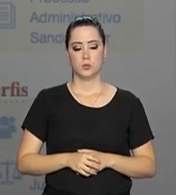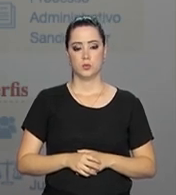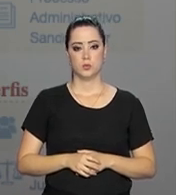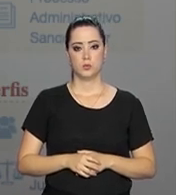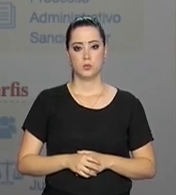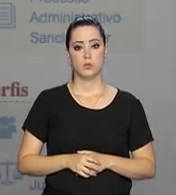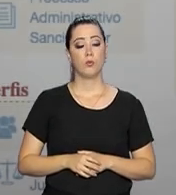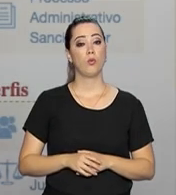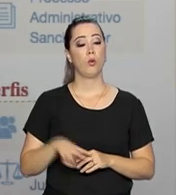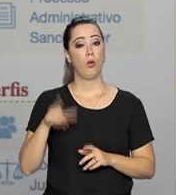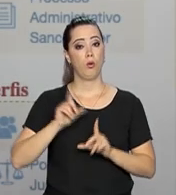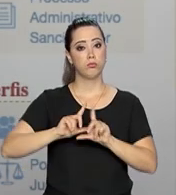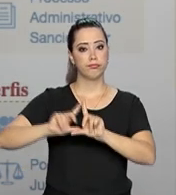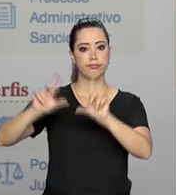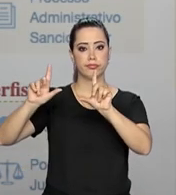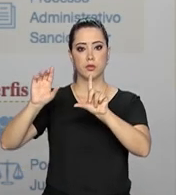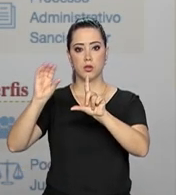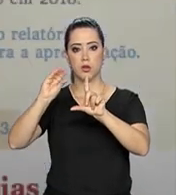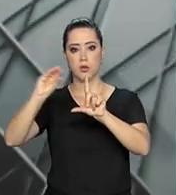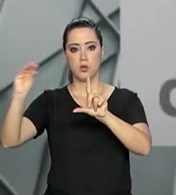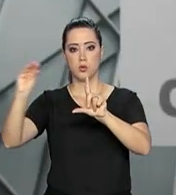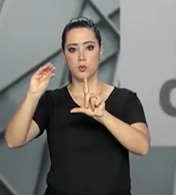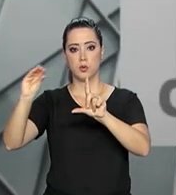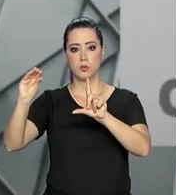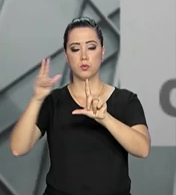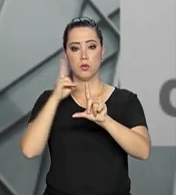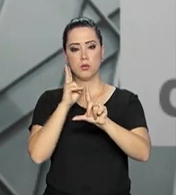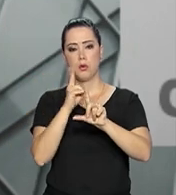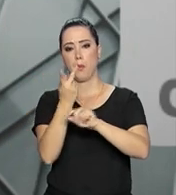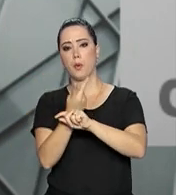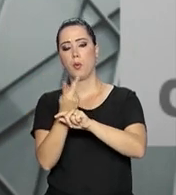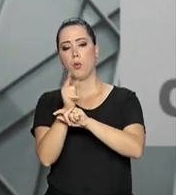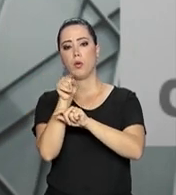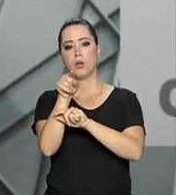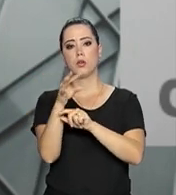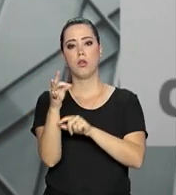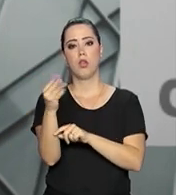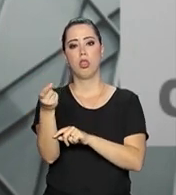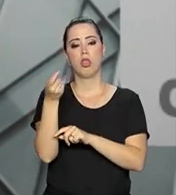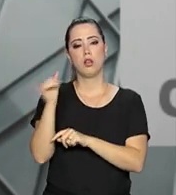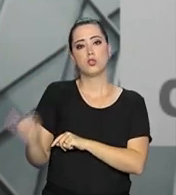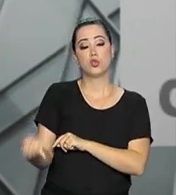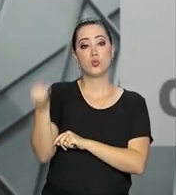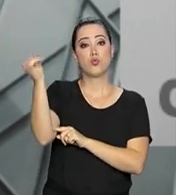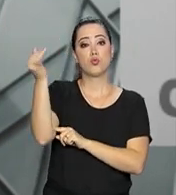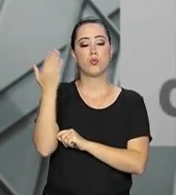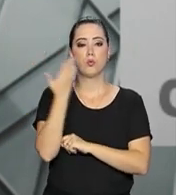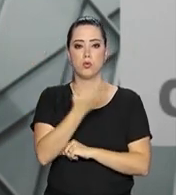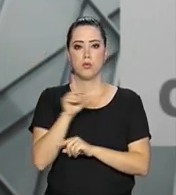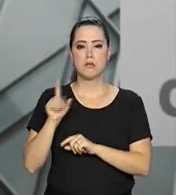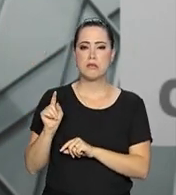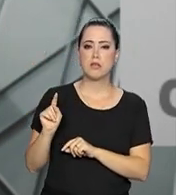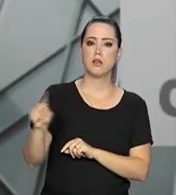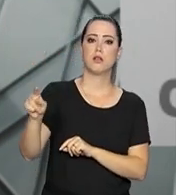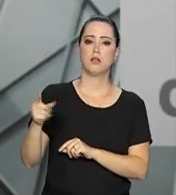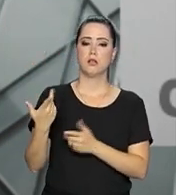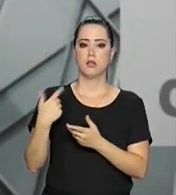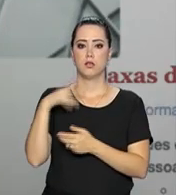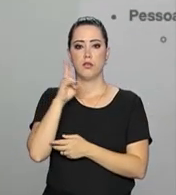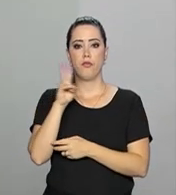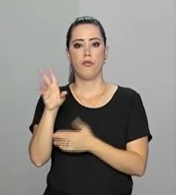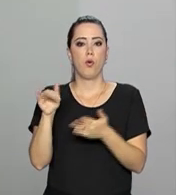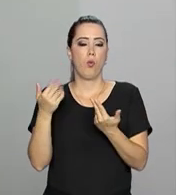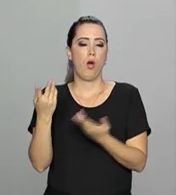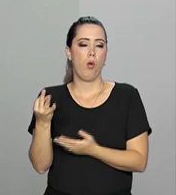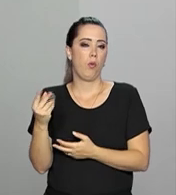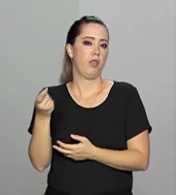www.bcb.gov.br. No canto superior direito da página, procure a opção Taxa de Juros e clique em Ver